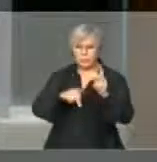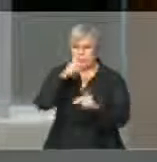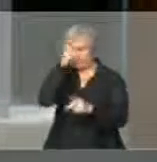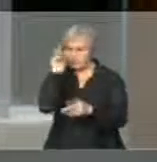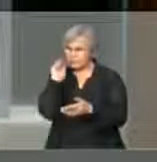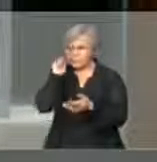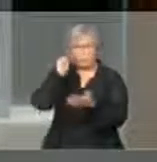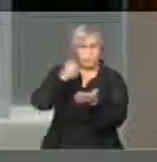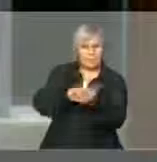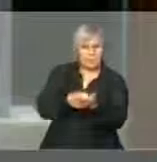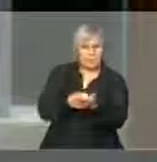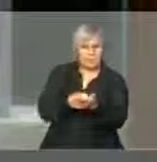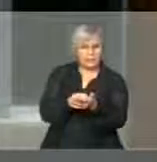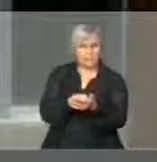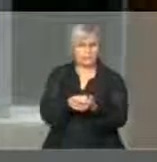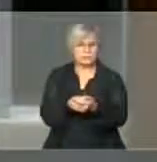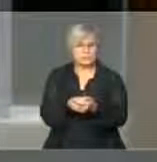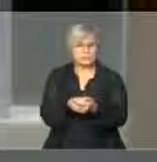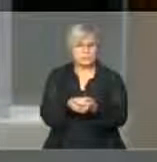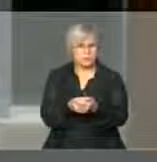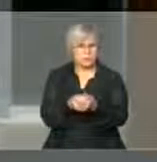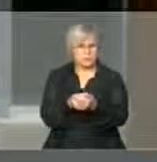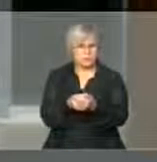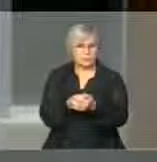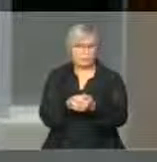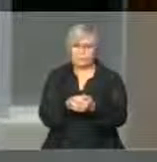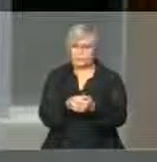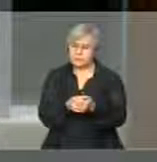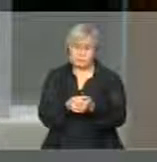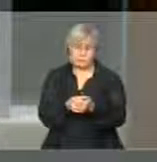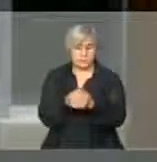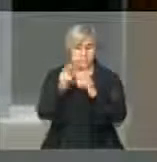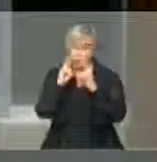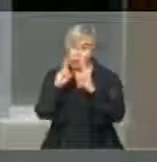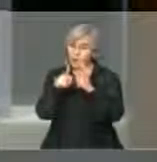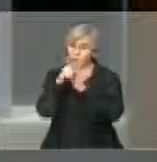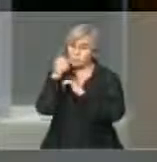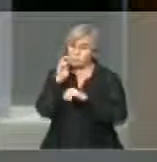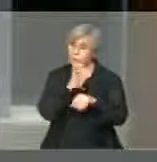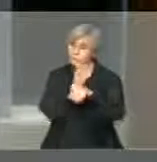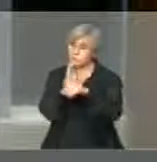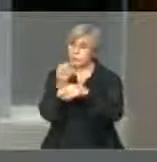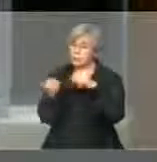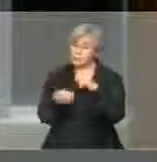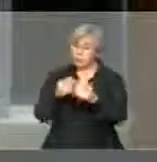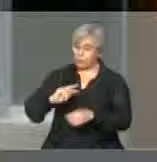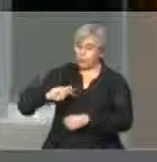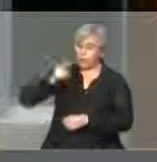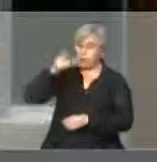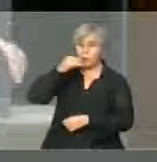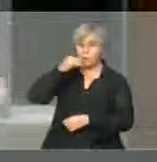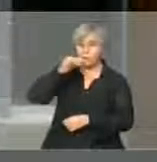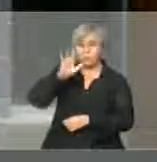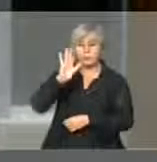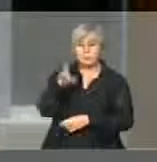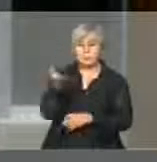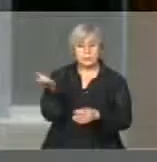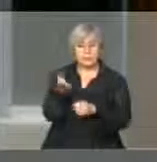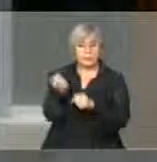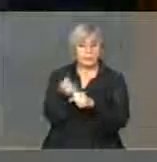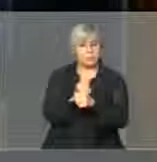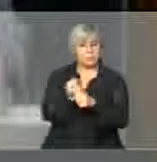seja transferido para o consumidor de energia elétrica brasileiro. Olhem nos seus estados, vejam quanto aumentou o preço da energia elétrica somente esse ano